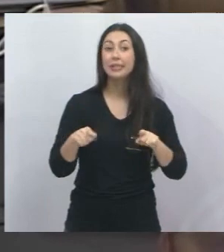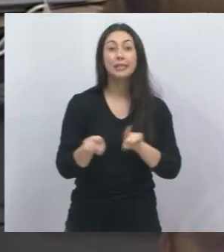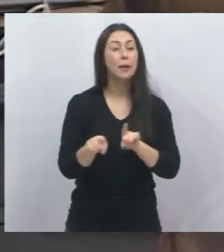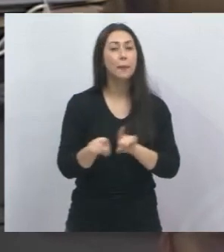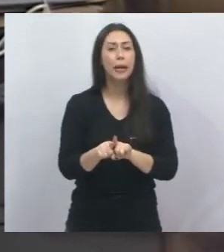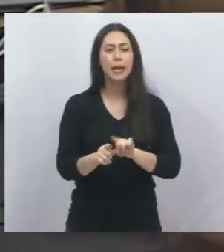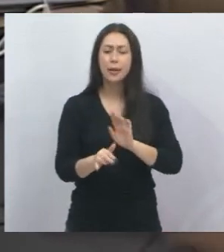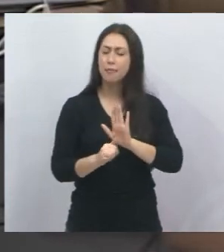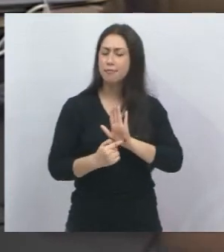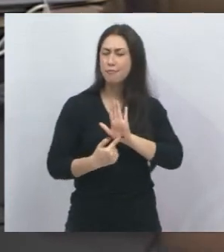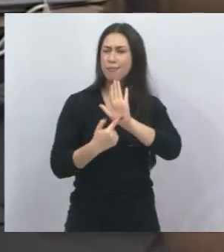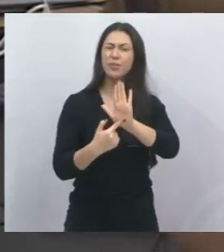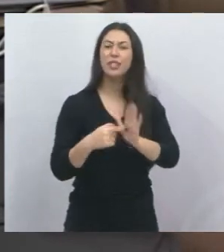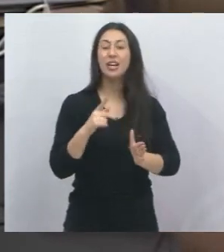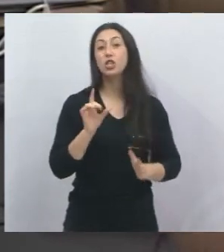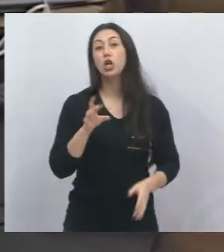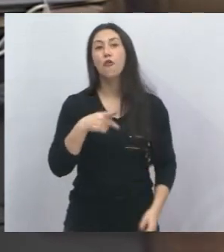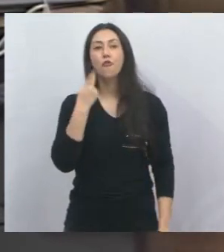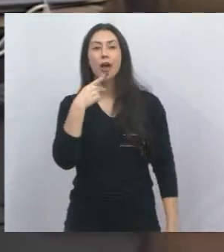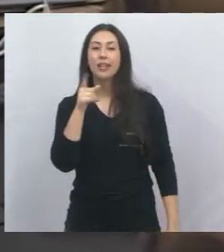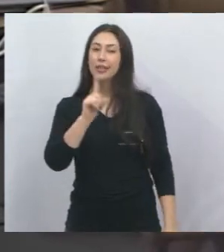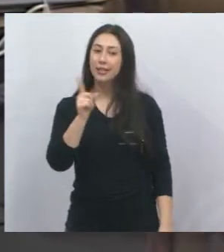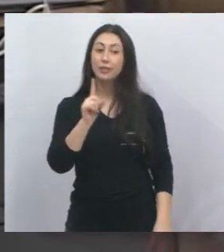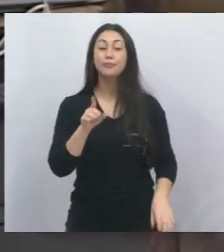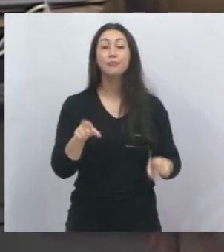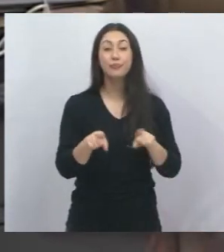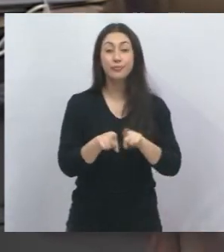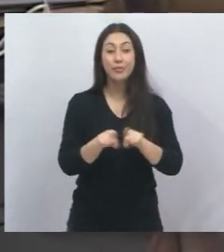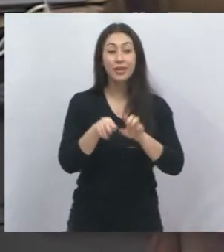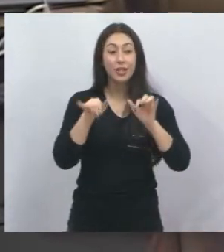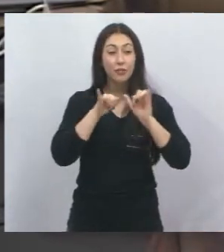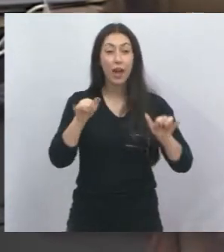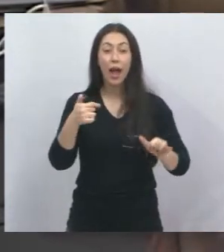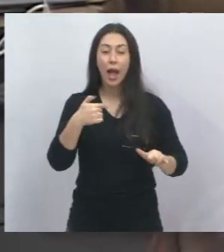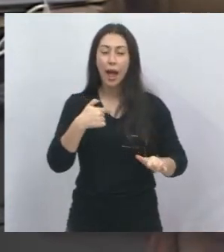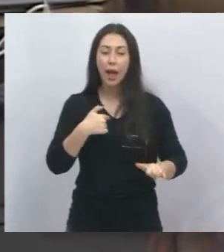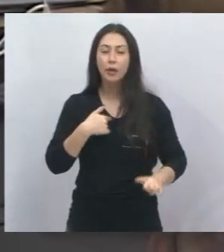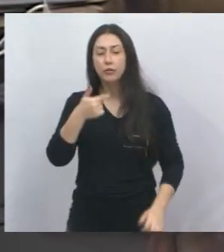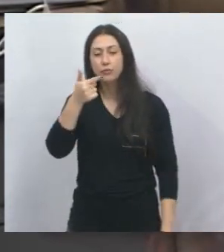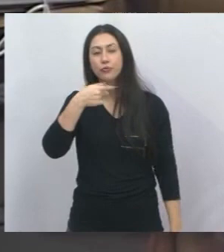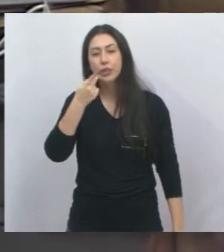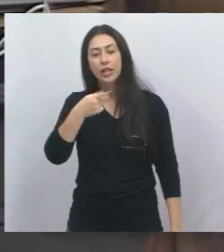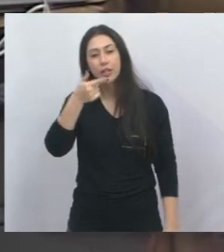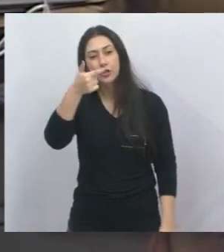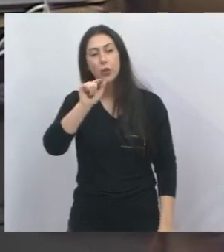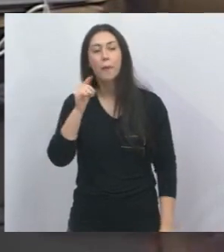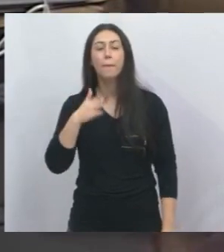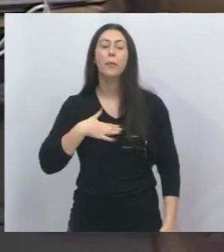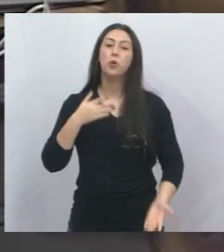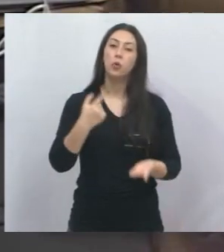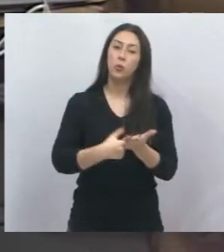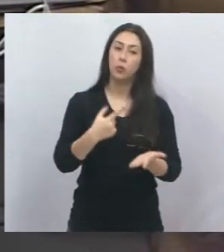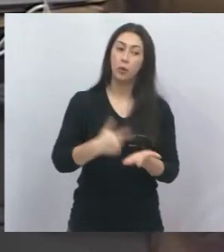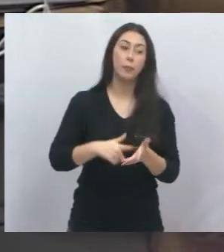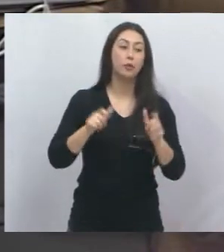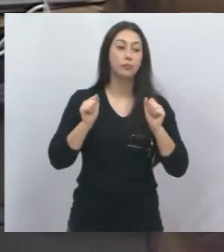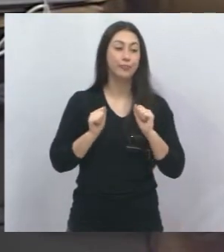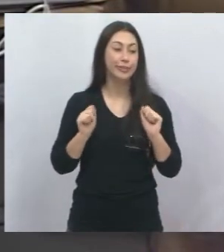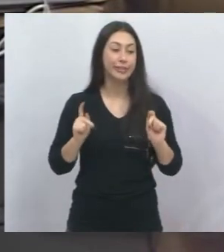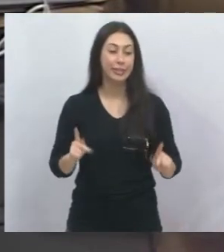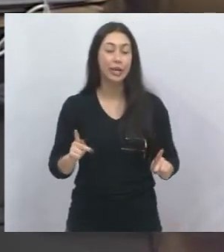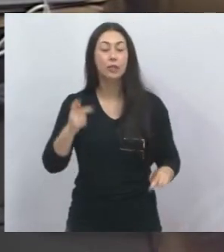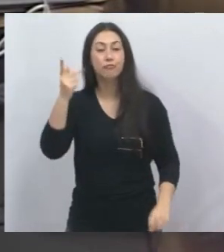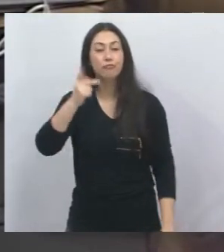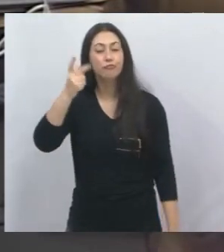exemplo, não com discurso na tribuna. E dizer que vou aqui reafirmar o meu compromisso com os aposentados,